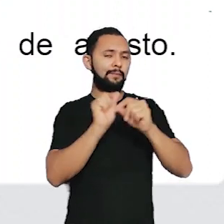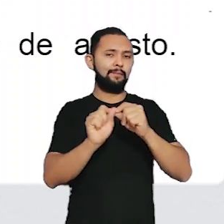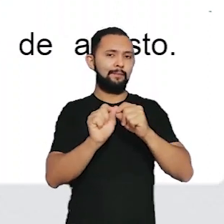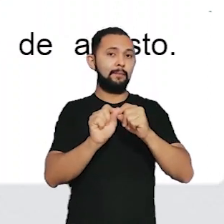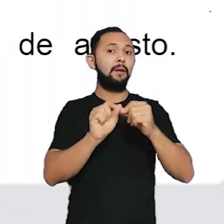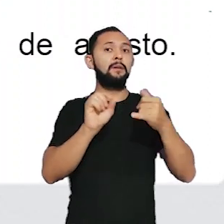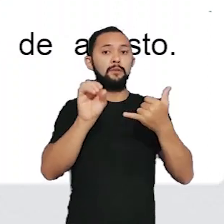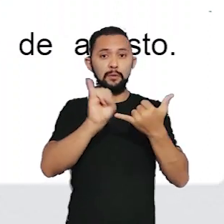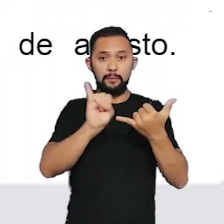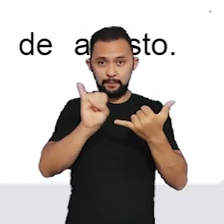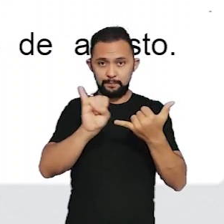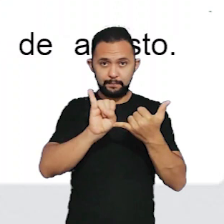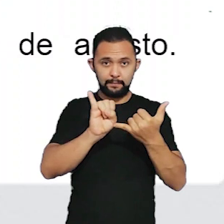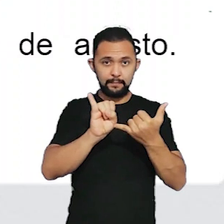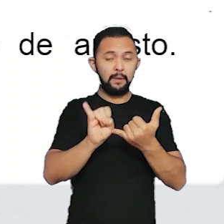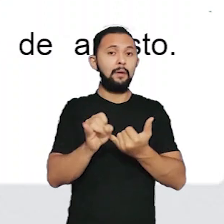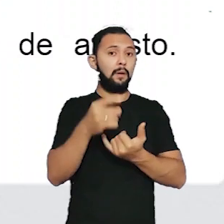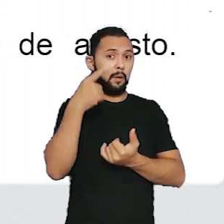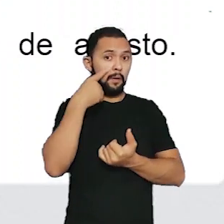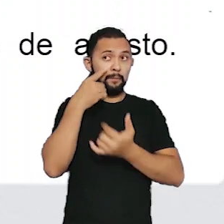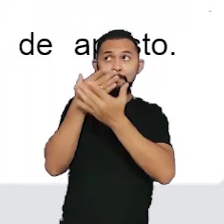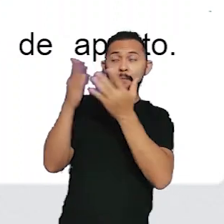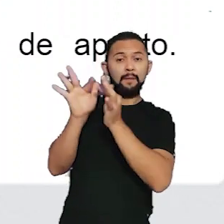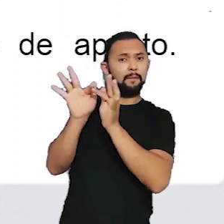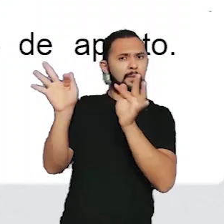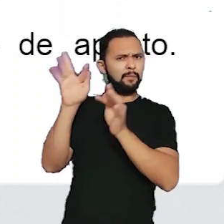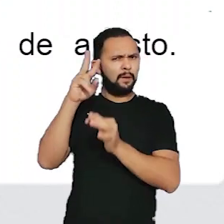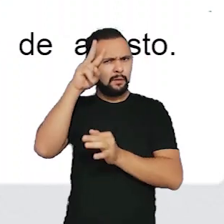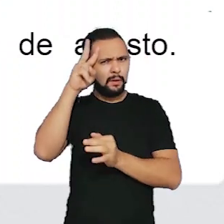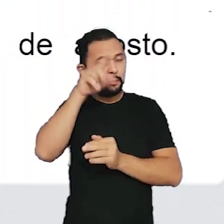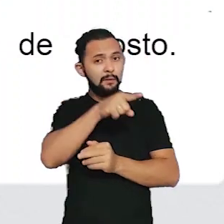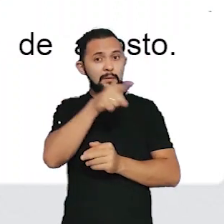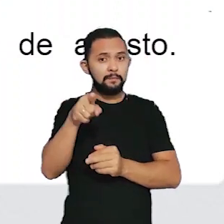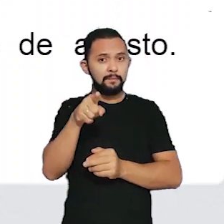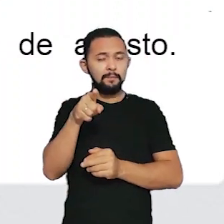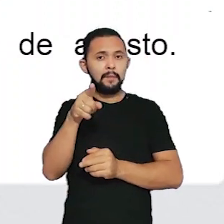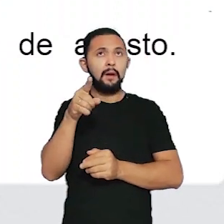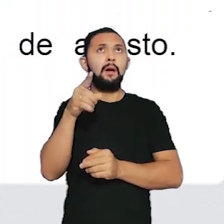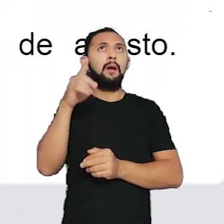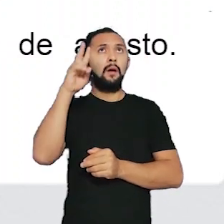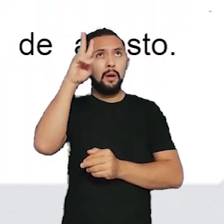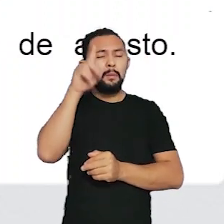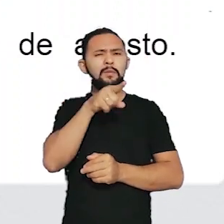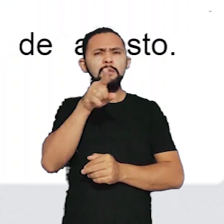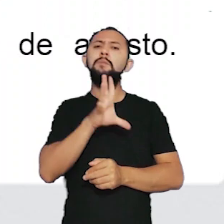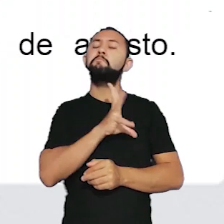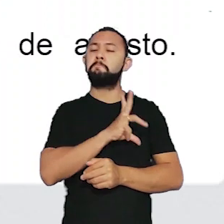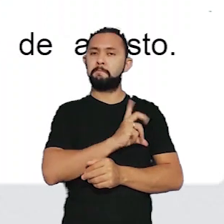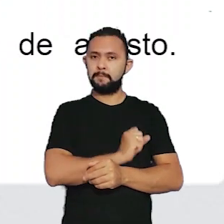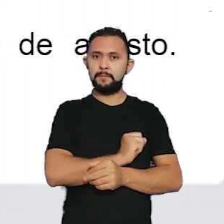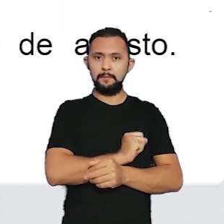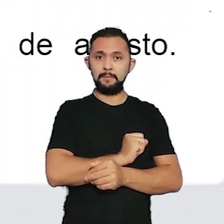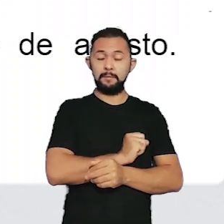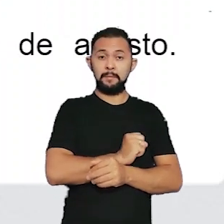exemplo, recordo-me de que tu me amavas. Recordo-me de que tu me amavas. Separando as orações